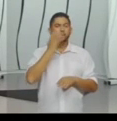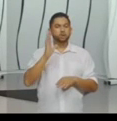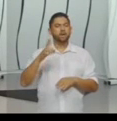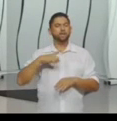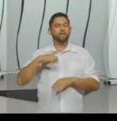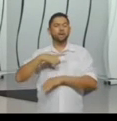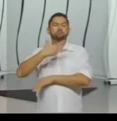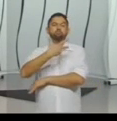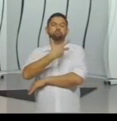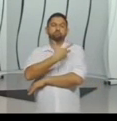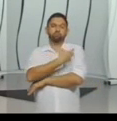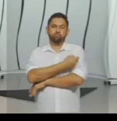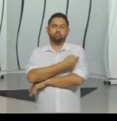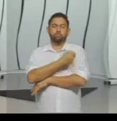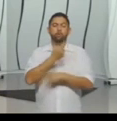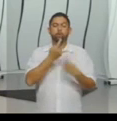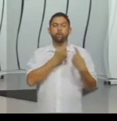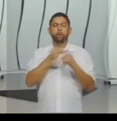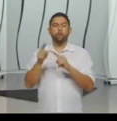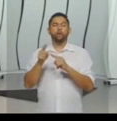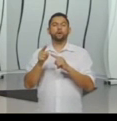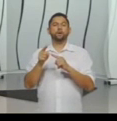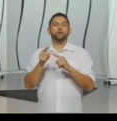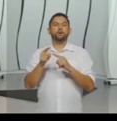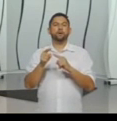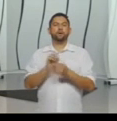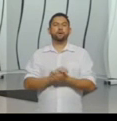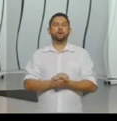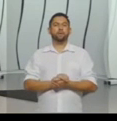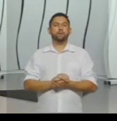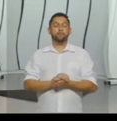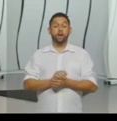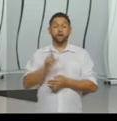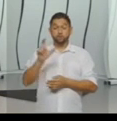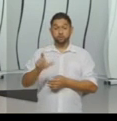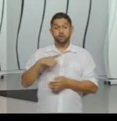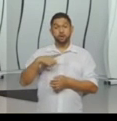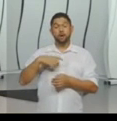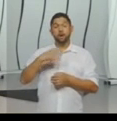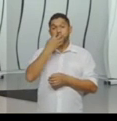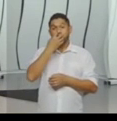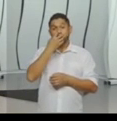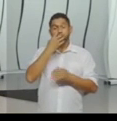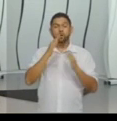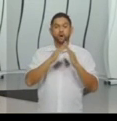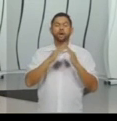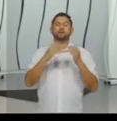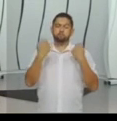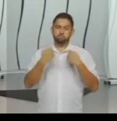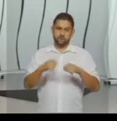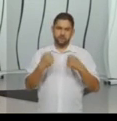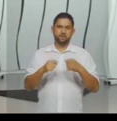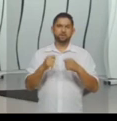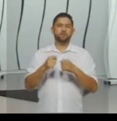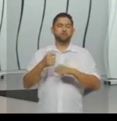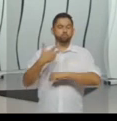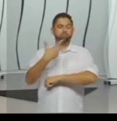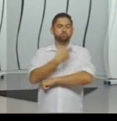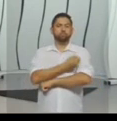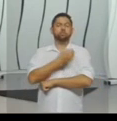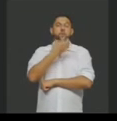aí contra a leishmaniose e as pessoas que têm cachorros, elas precisam vacinar os seus